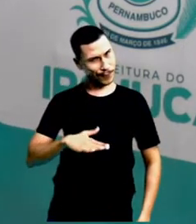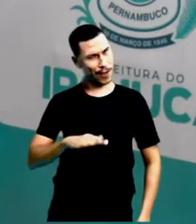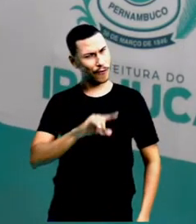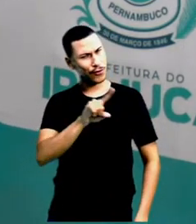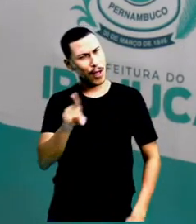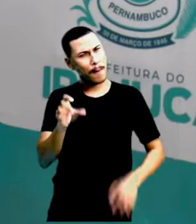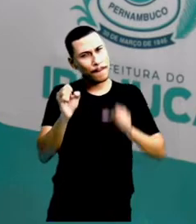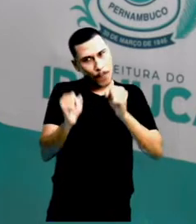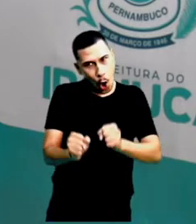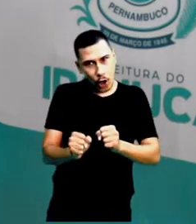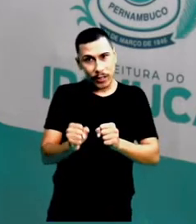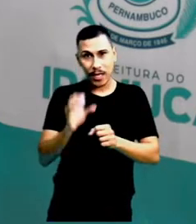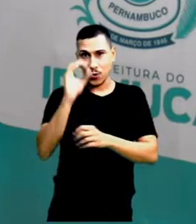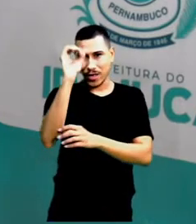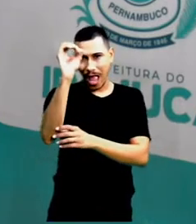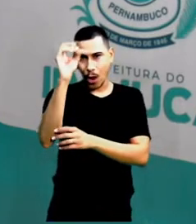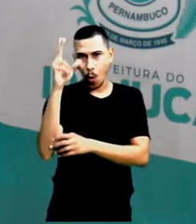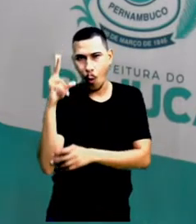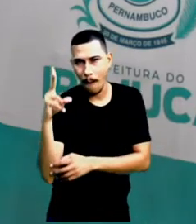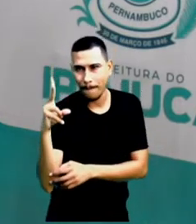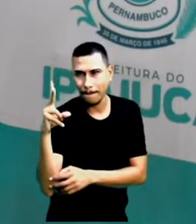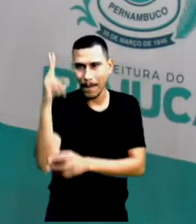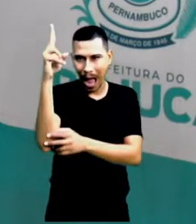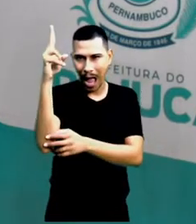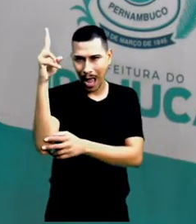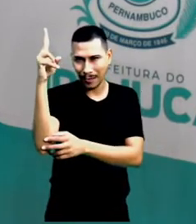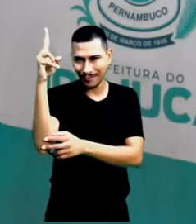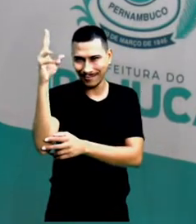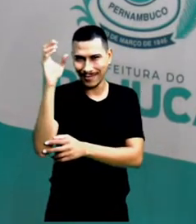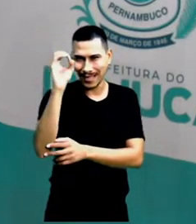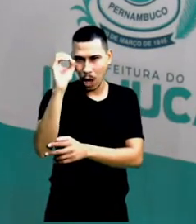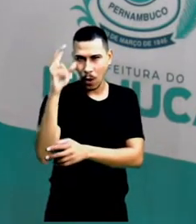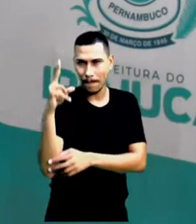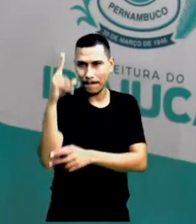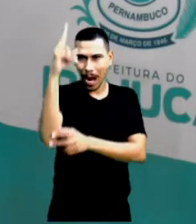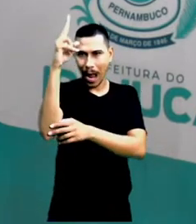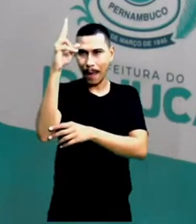você pode cortar esses ela aqui em cima